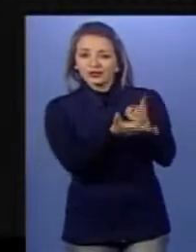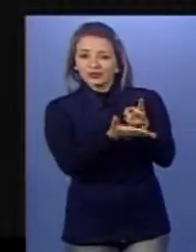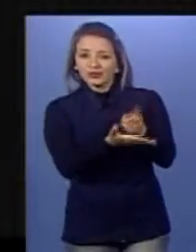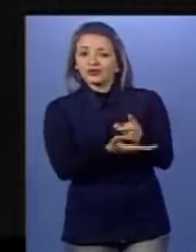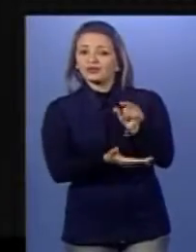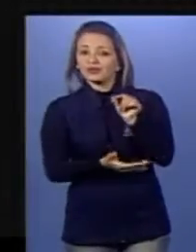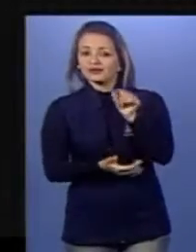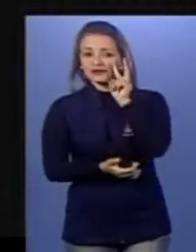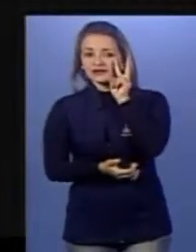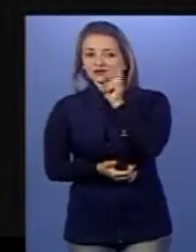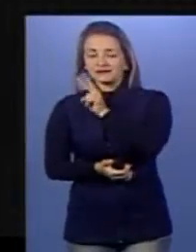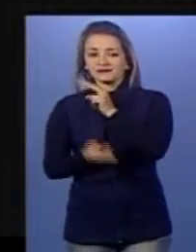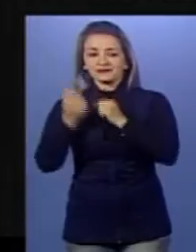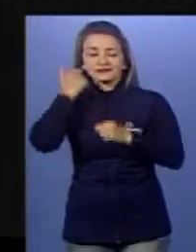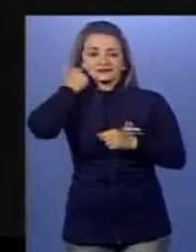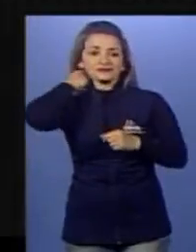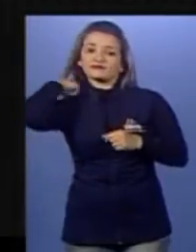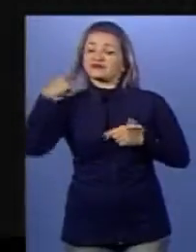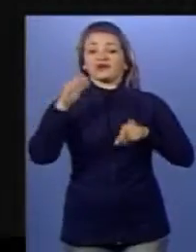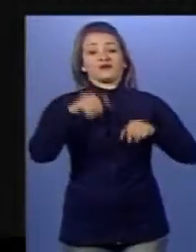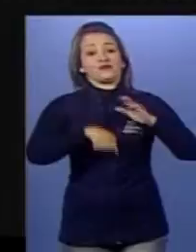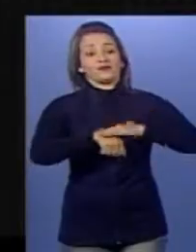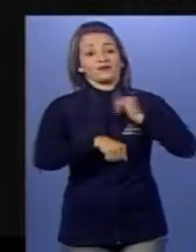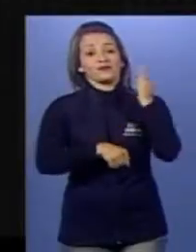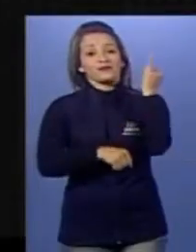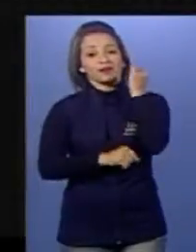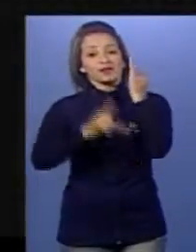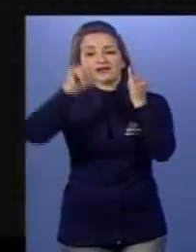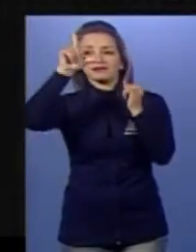voltar lá o mais importante